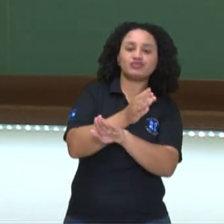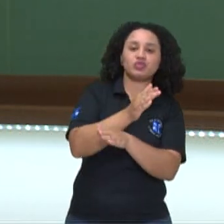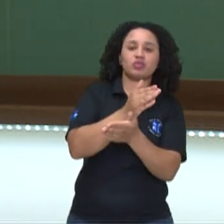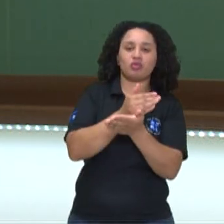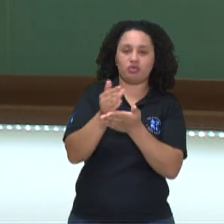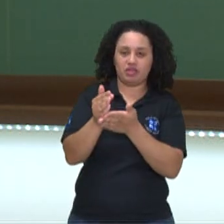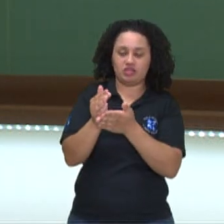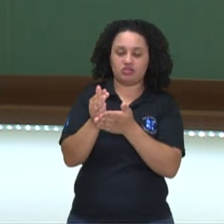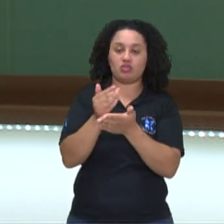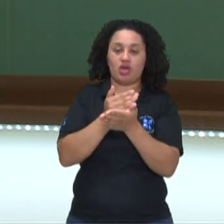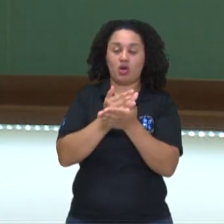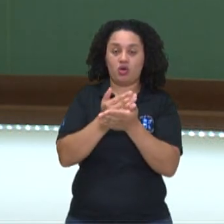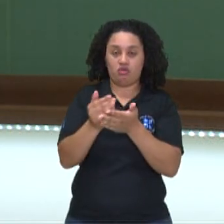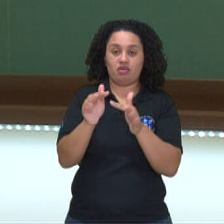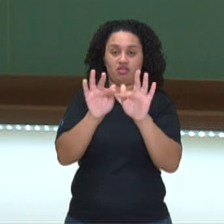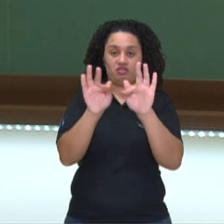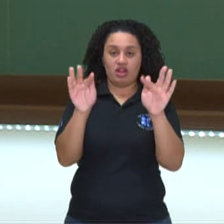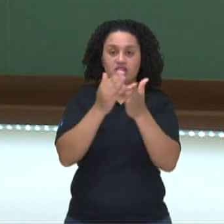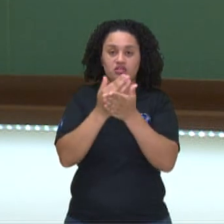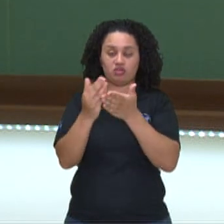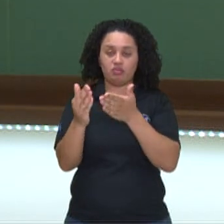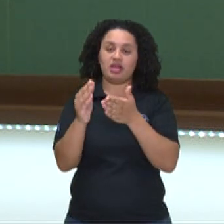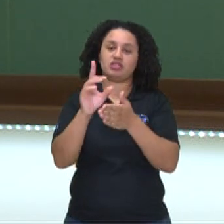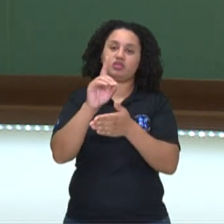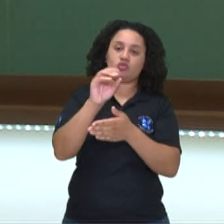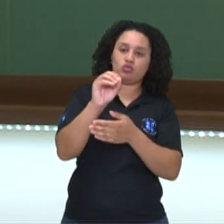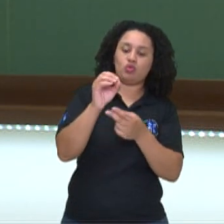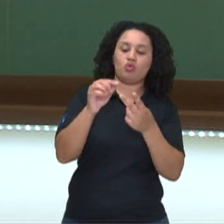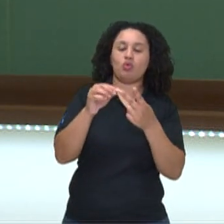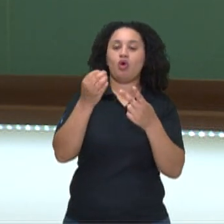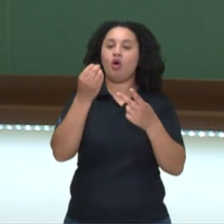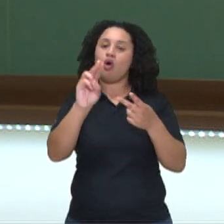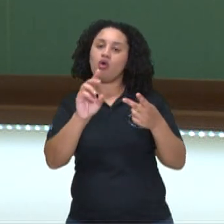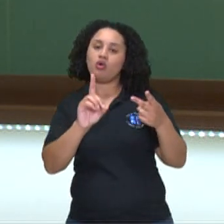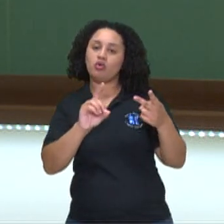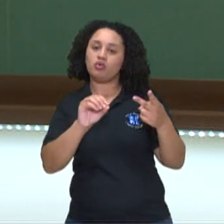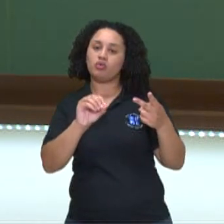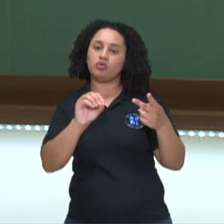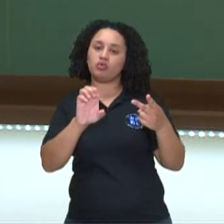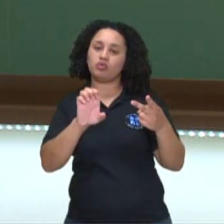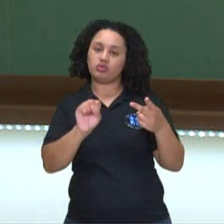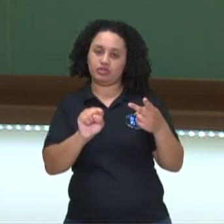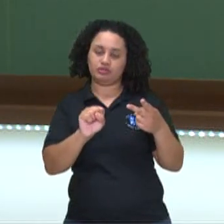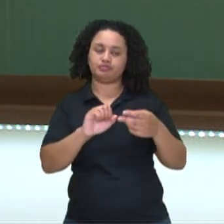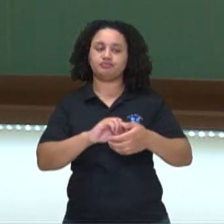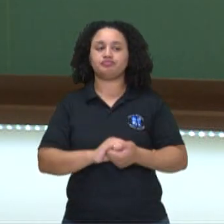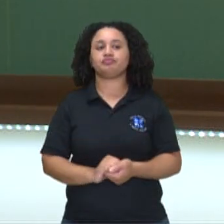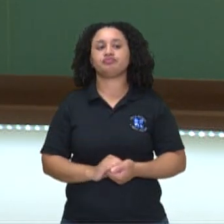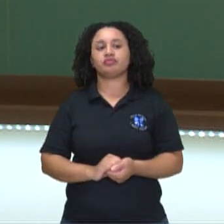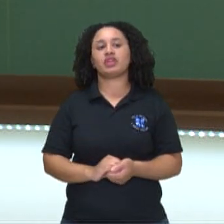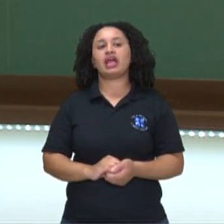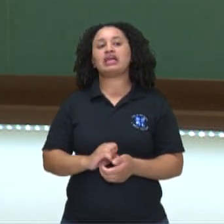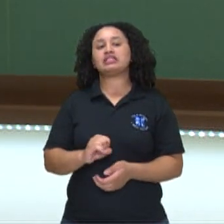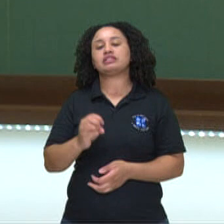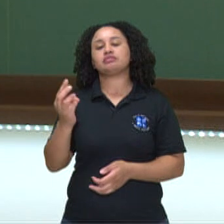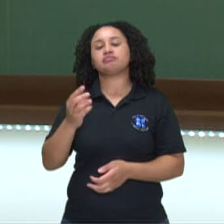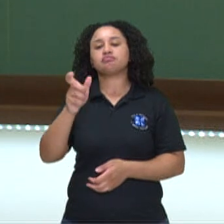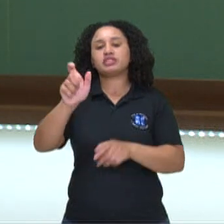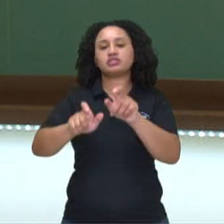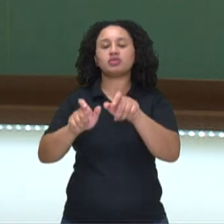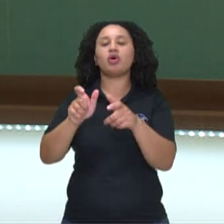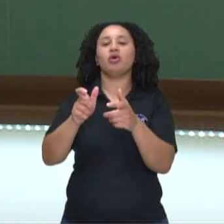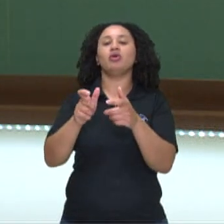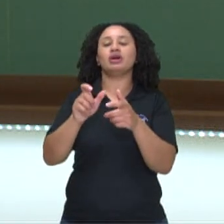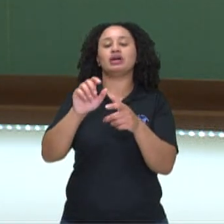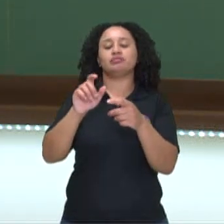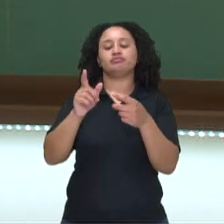vamos iniciar a frase sempre com o auxiliar quando quisermos fazer uma pergunta. No caso da terceira pessoa do singular, he,